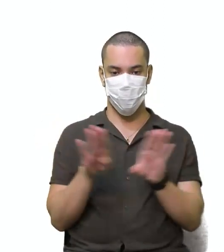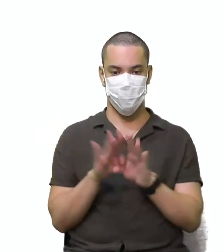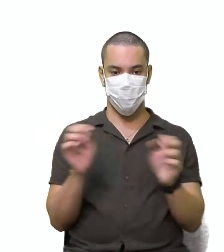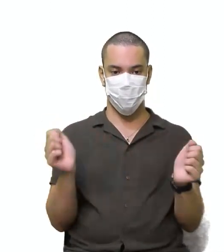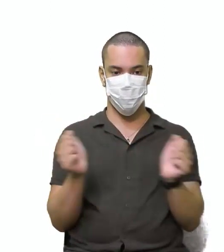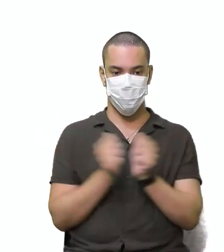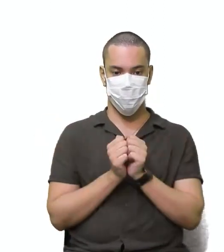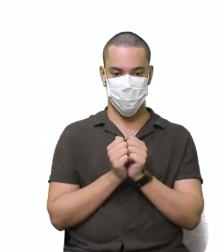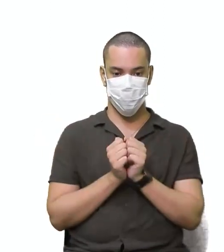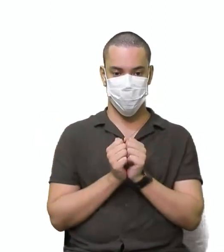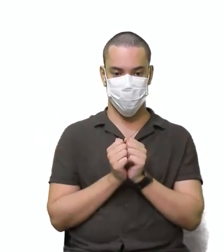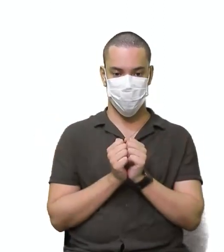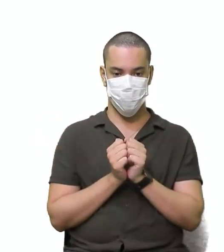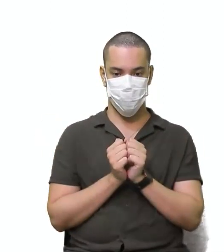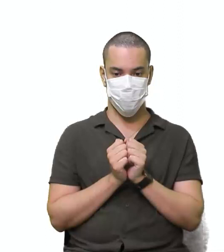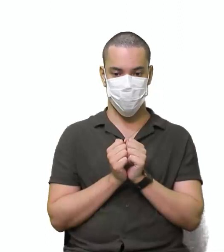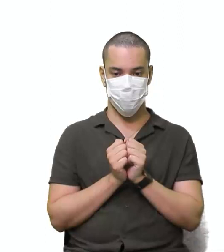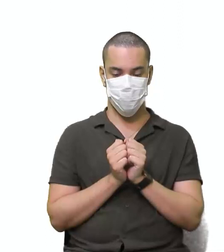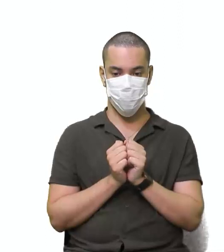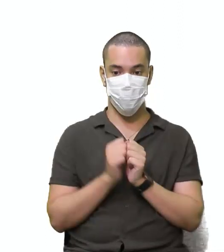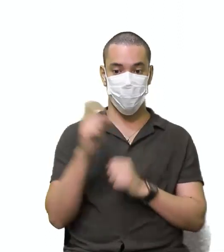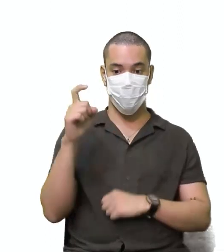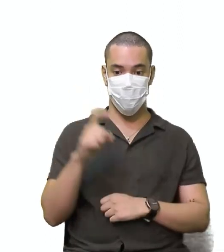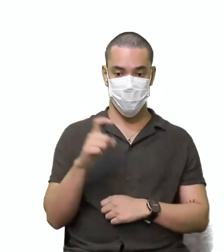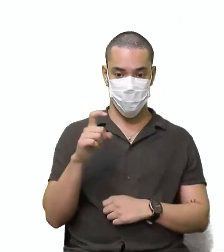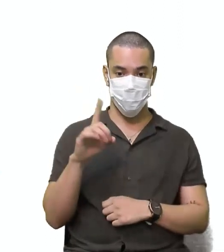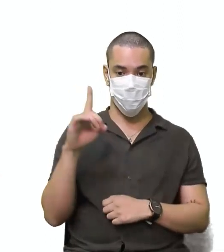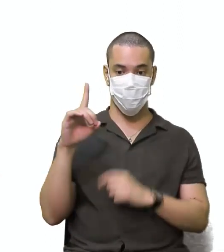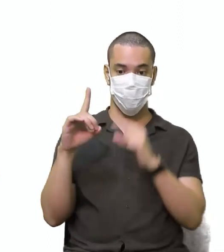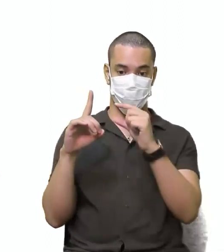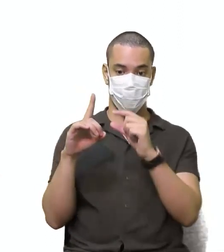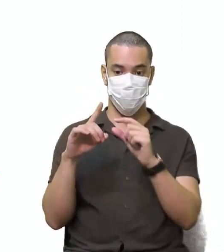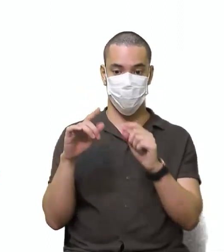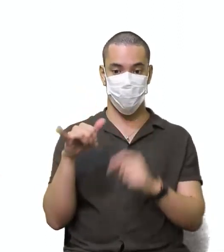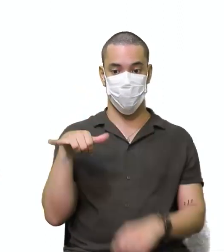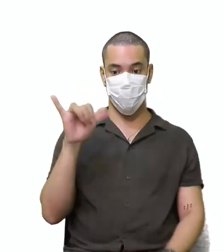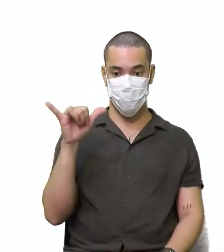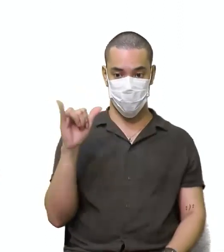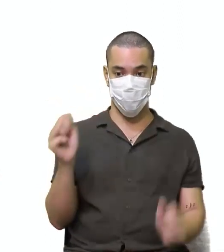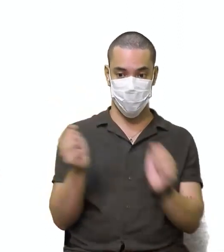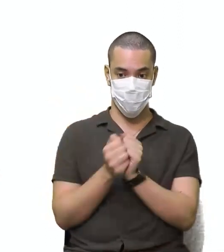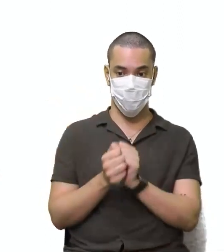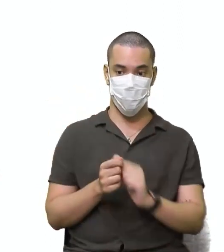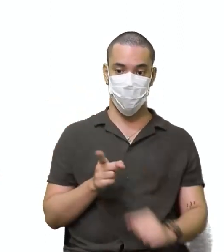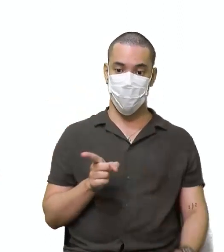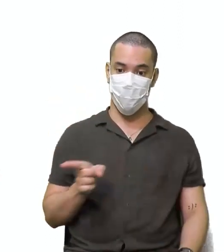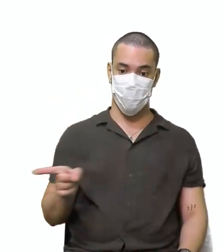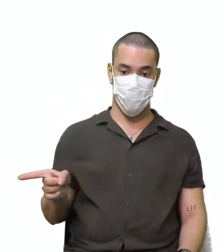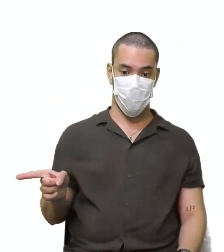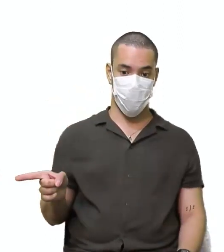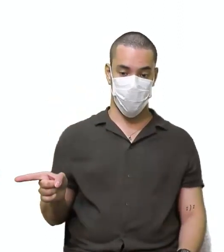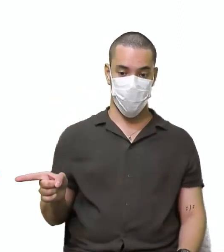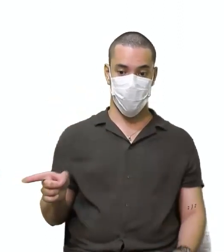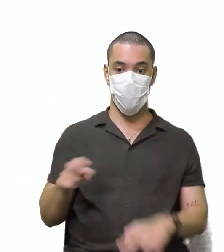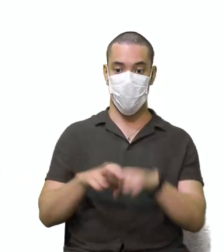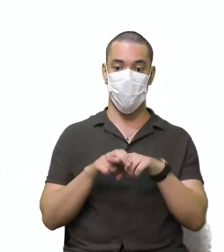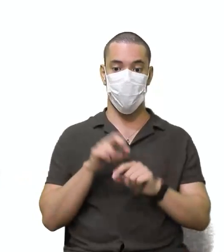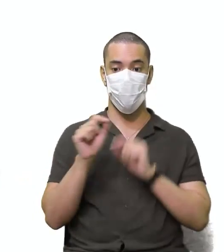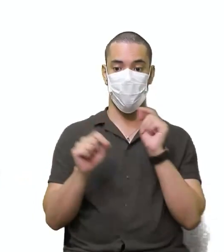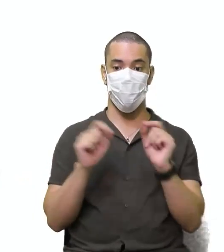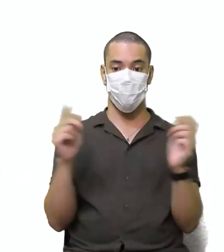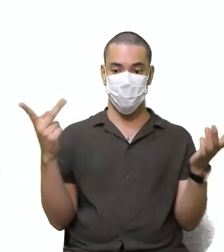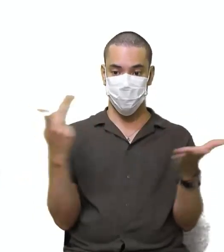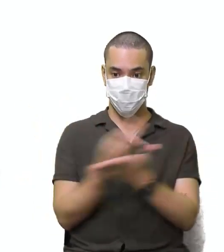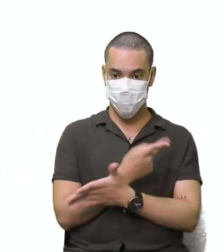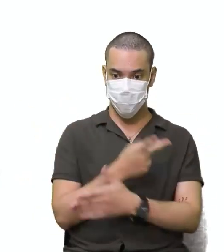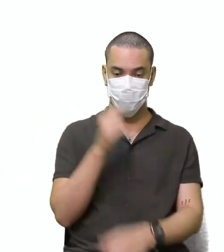menino? O XDzinho com o Y. Então, nesse caso aqui, a